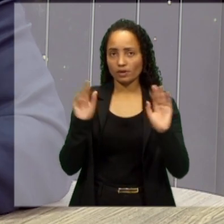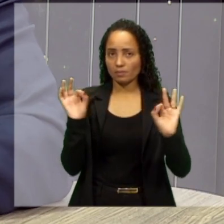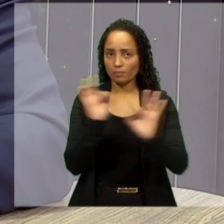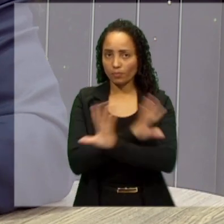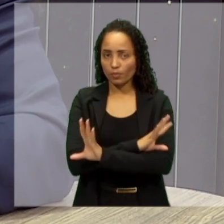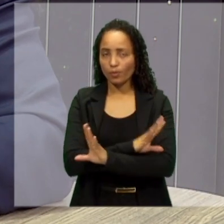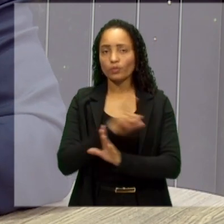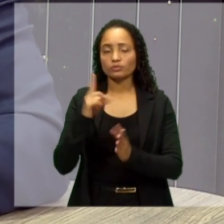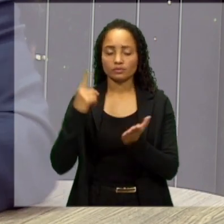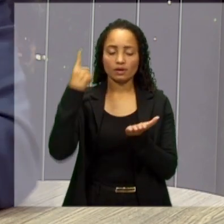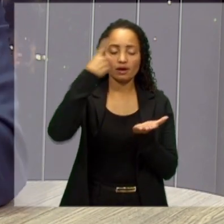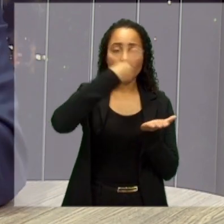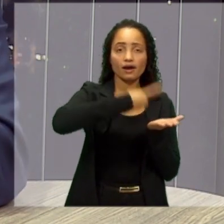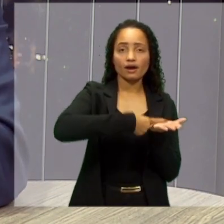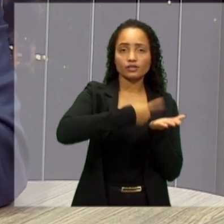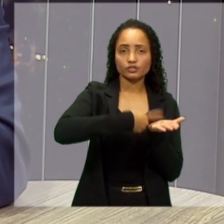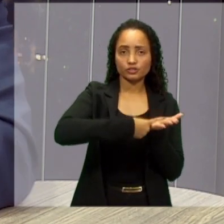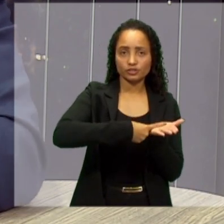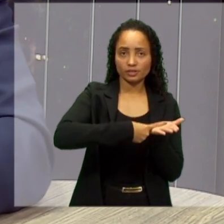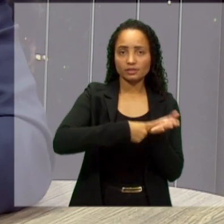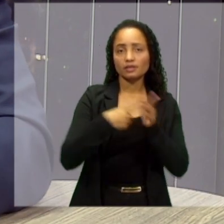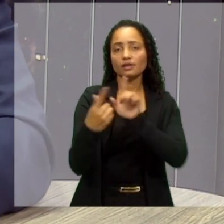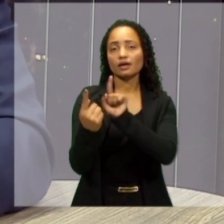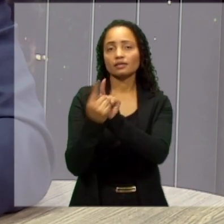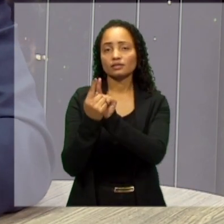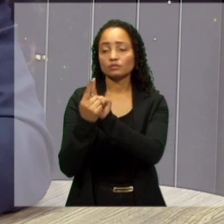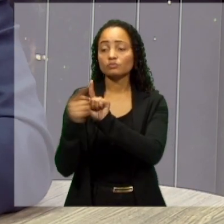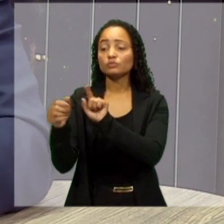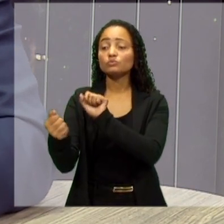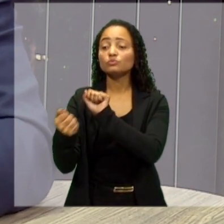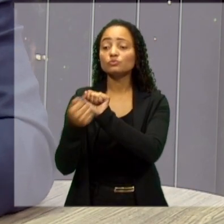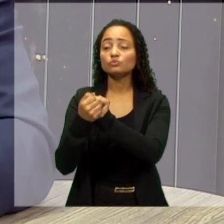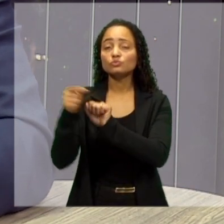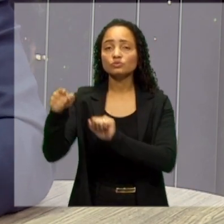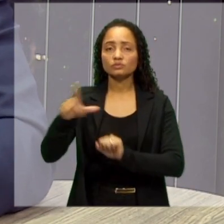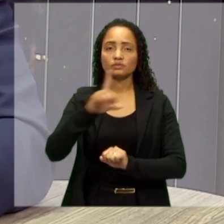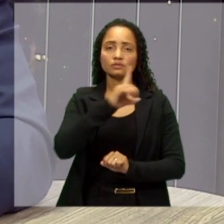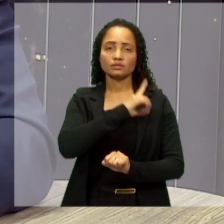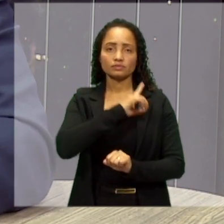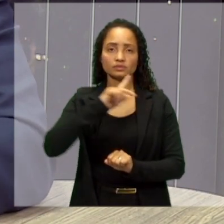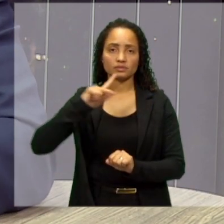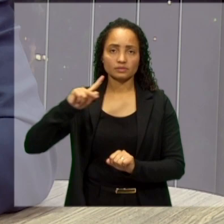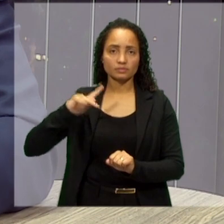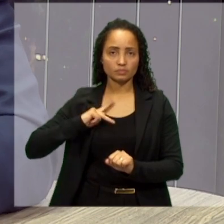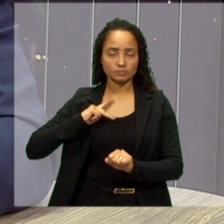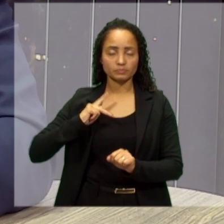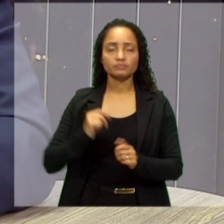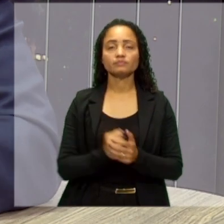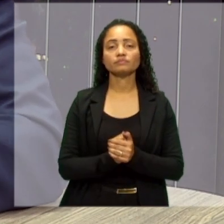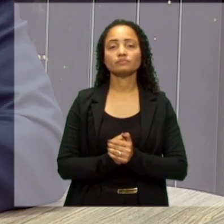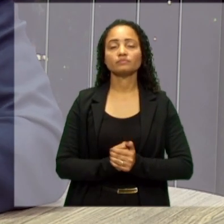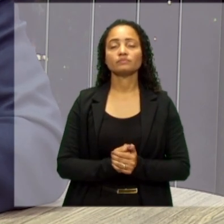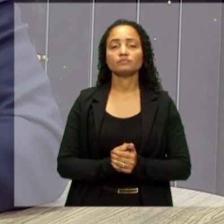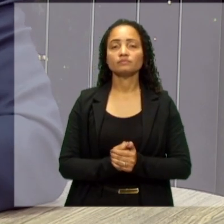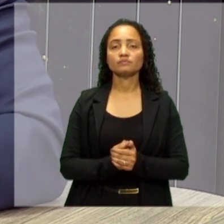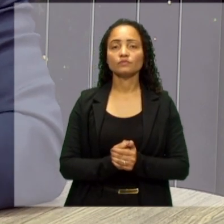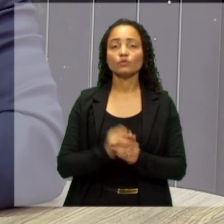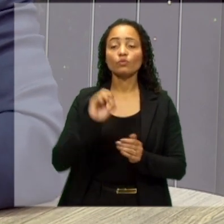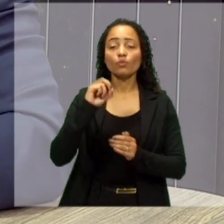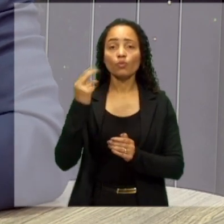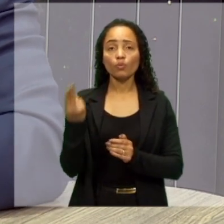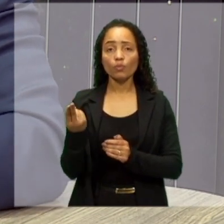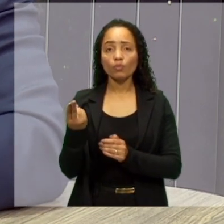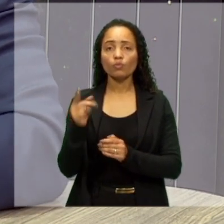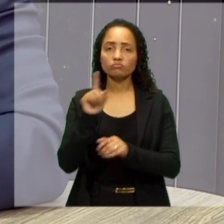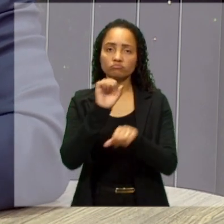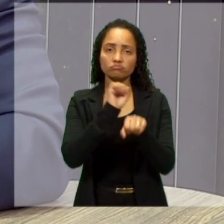especializado, com a assessoria ou com o defensor público, a depender da complexidade ou da gravidade, ou a questão de agenda.